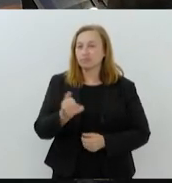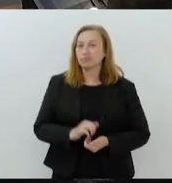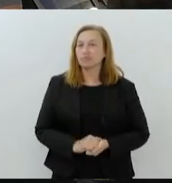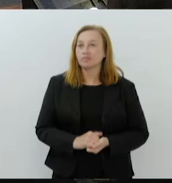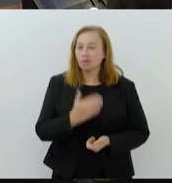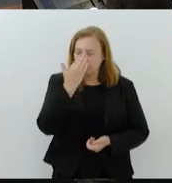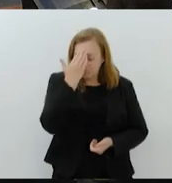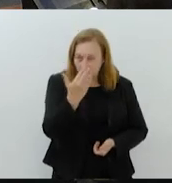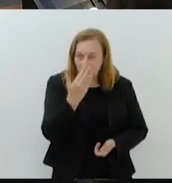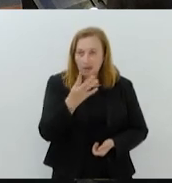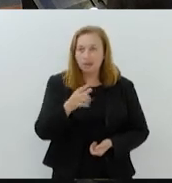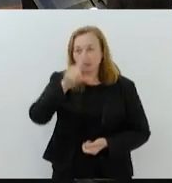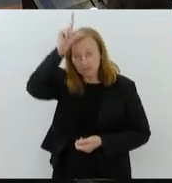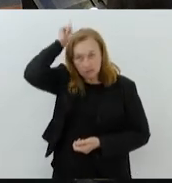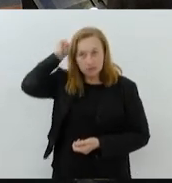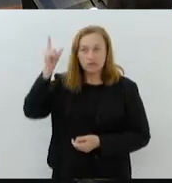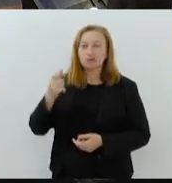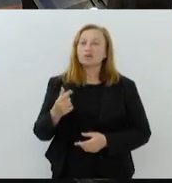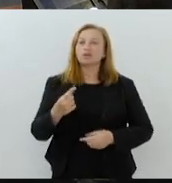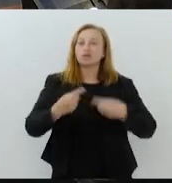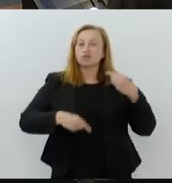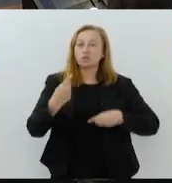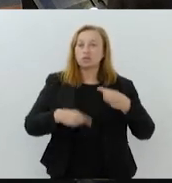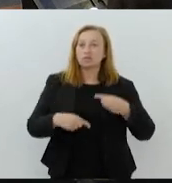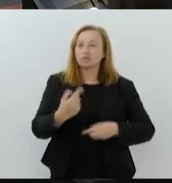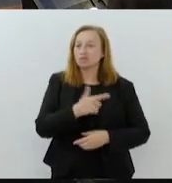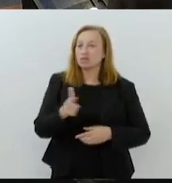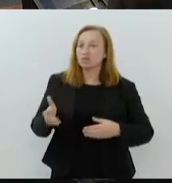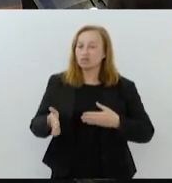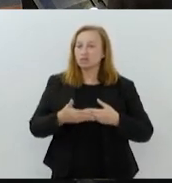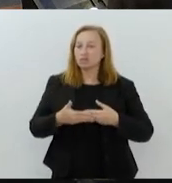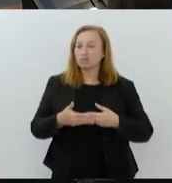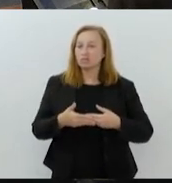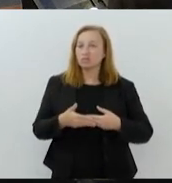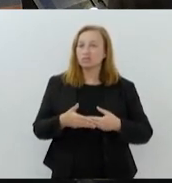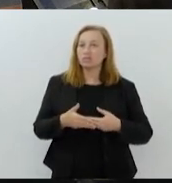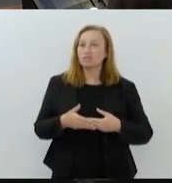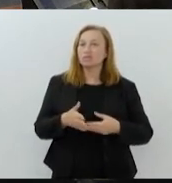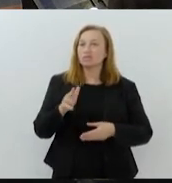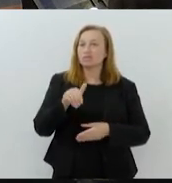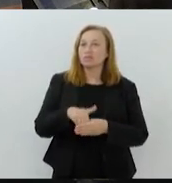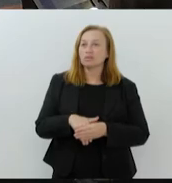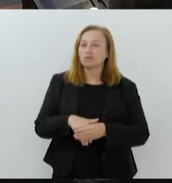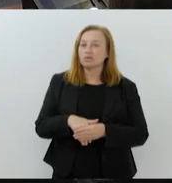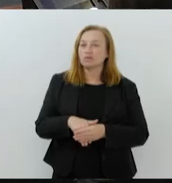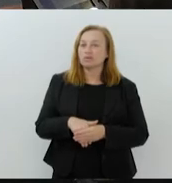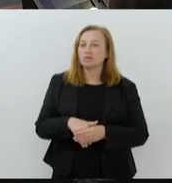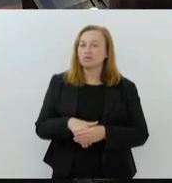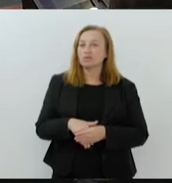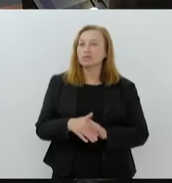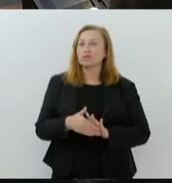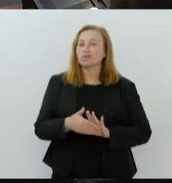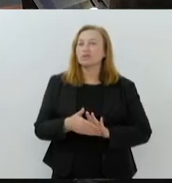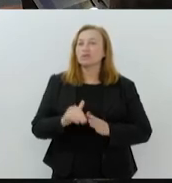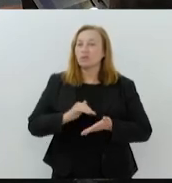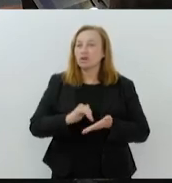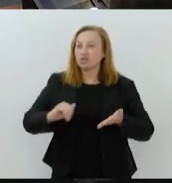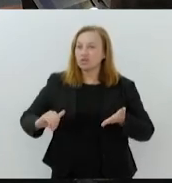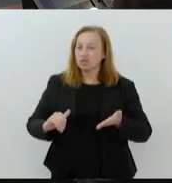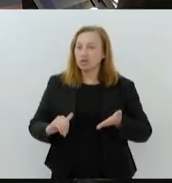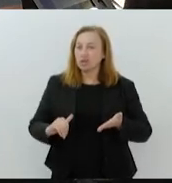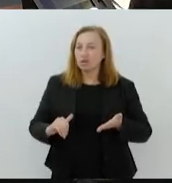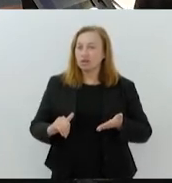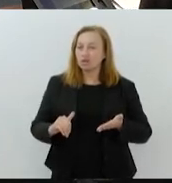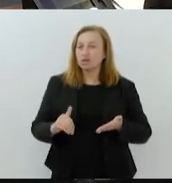Muito obrigado, Luiz. Com os pareceres emitidos em discussão, não havendo quem queira discutir, encerrada a discussão com a retirada do apoiamento